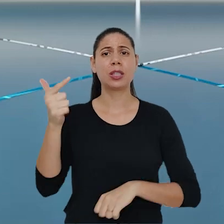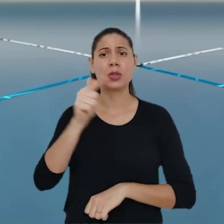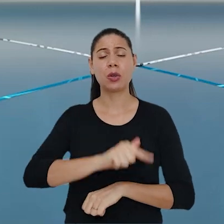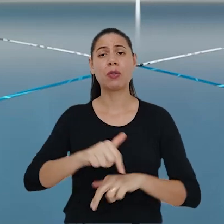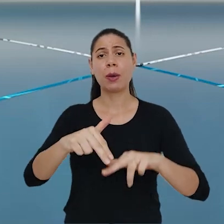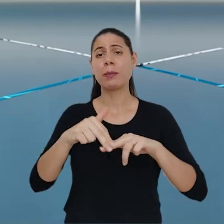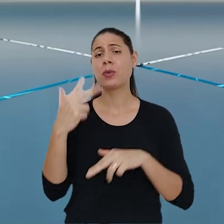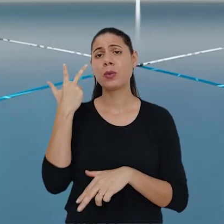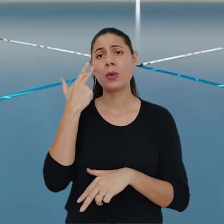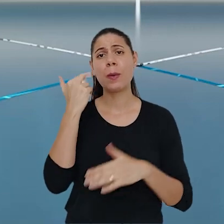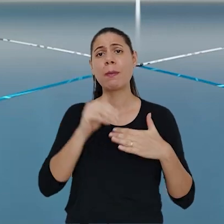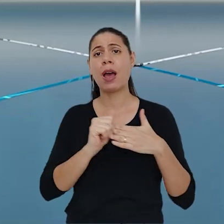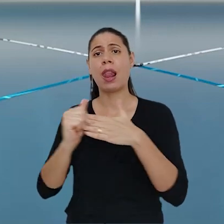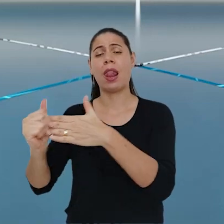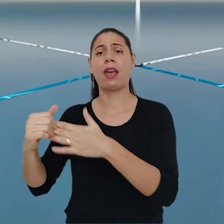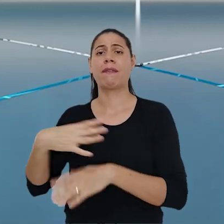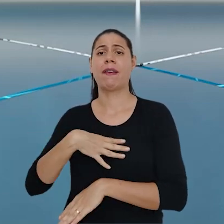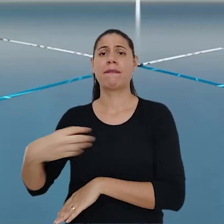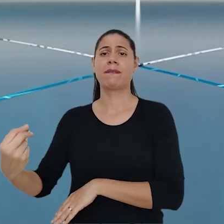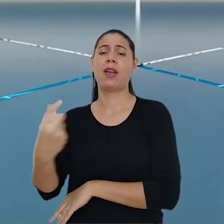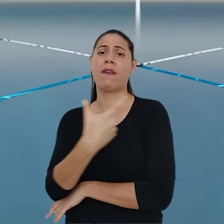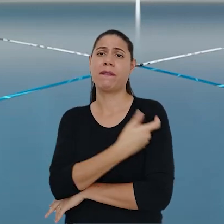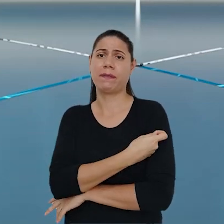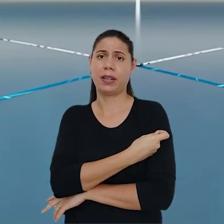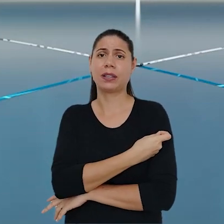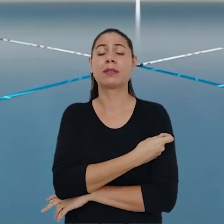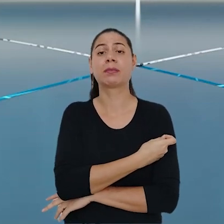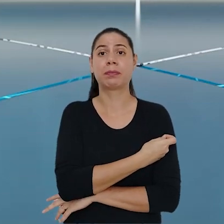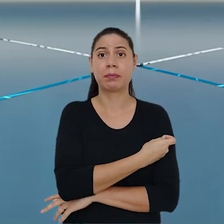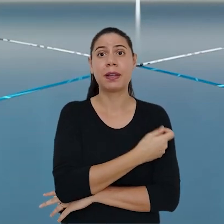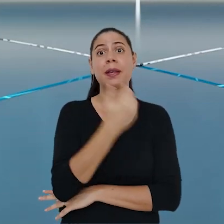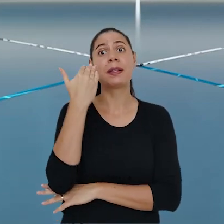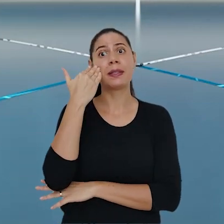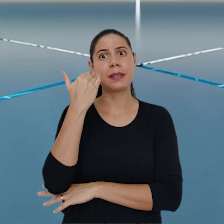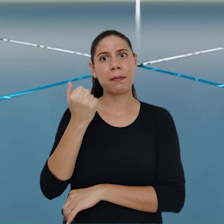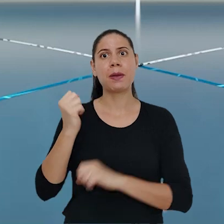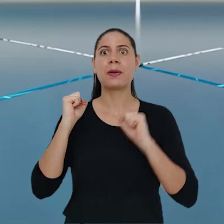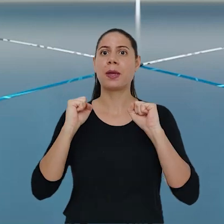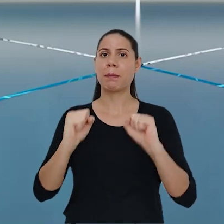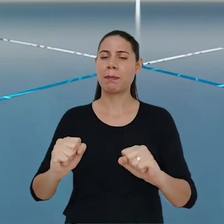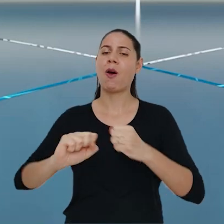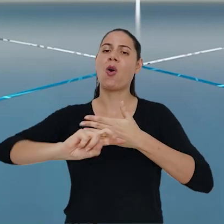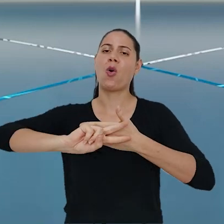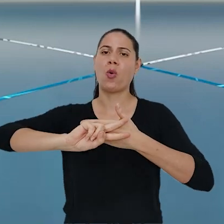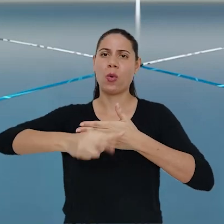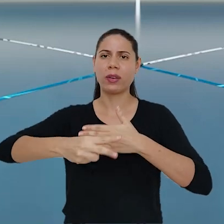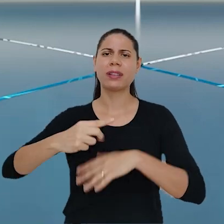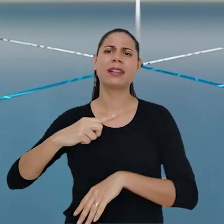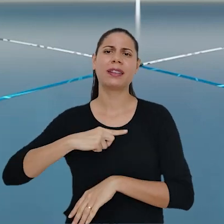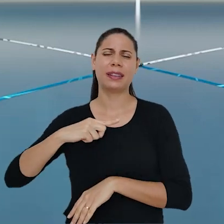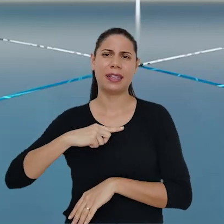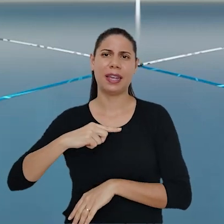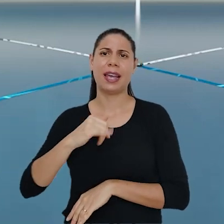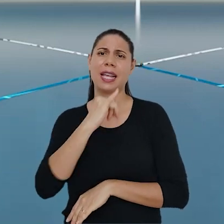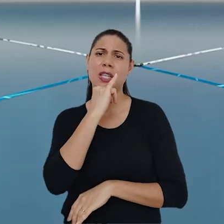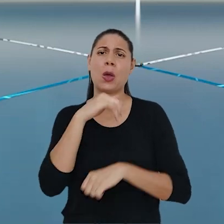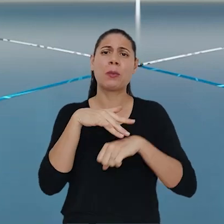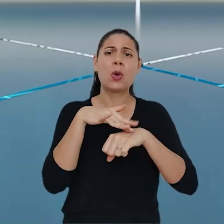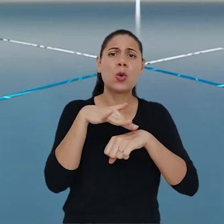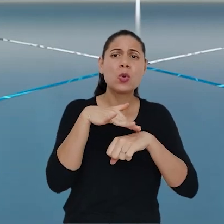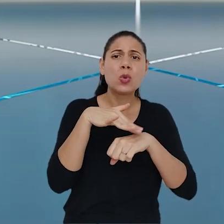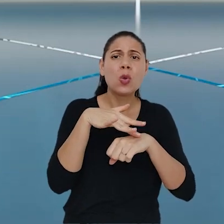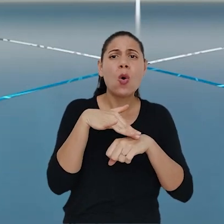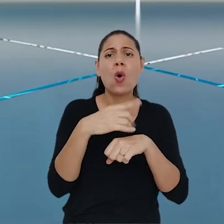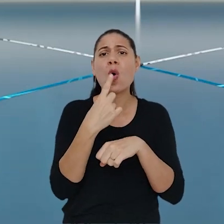isso, é normal que os pais levem seus filhos para serem vacinados, mesmo sabendo que as vacinas podem provocar reações, como